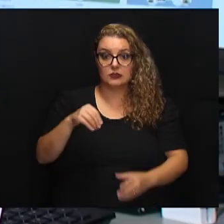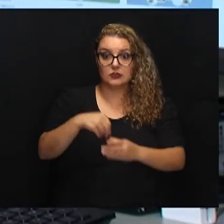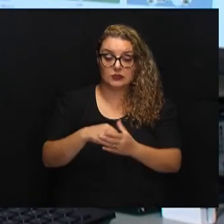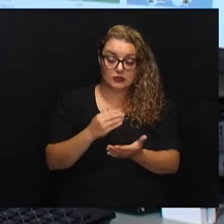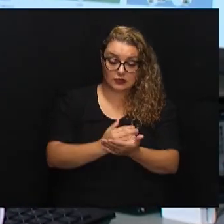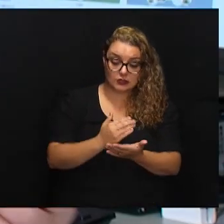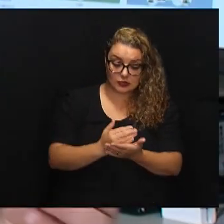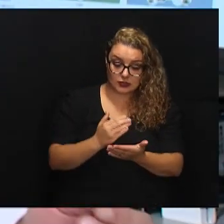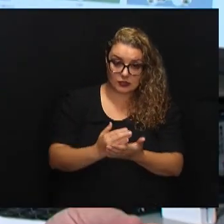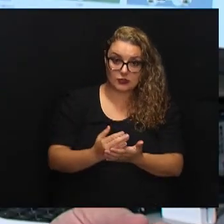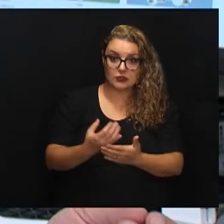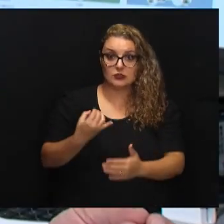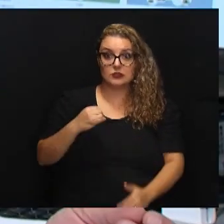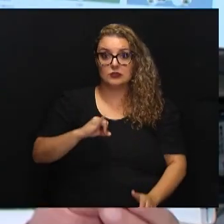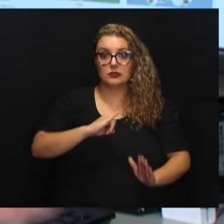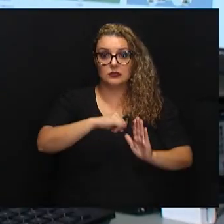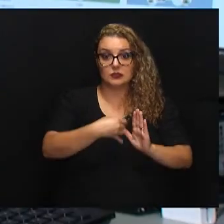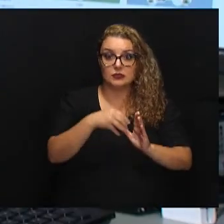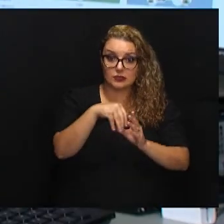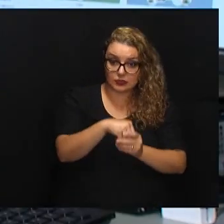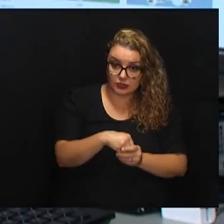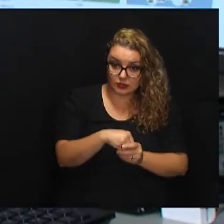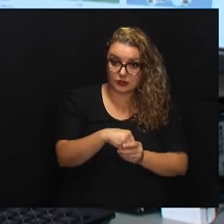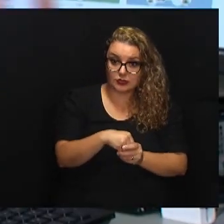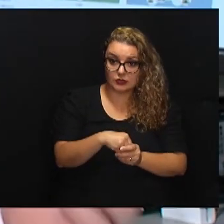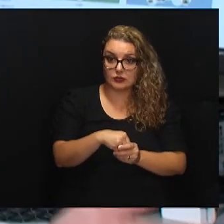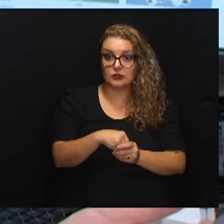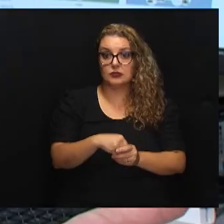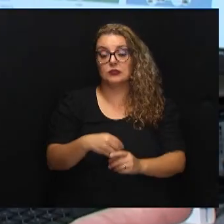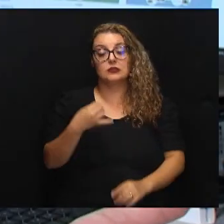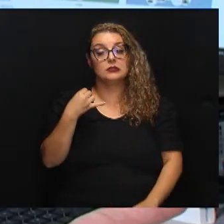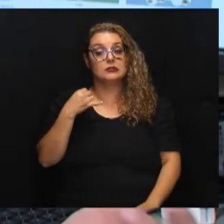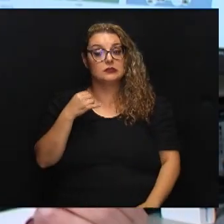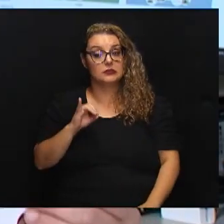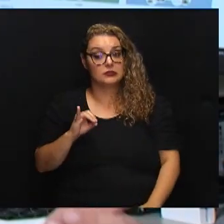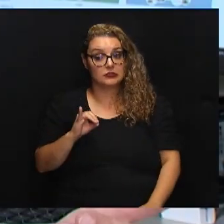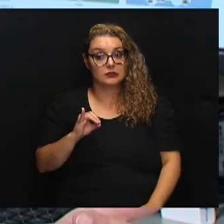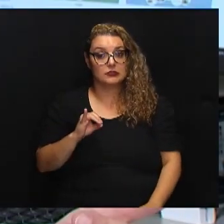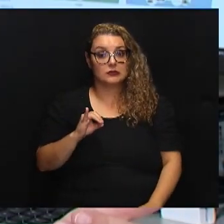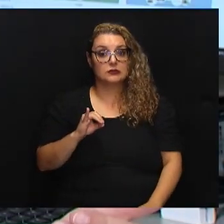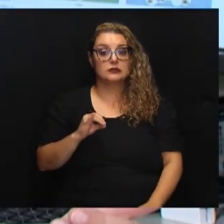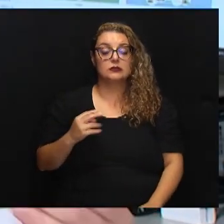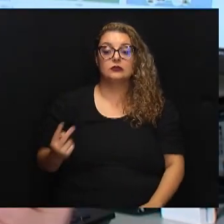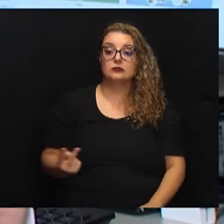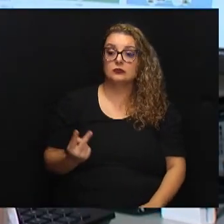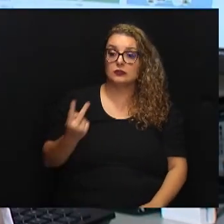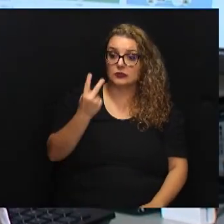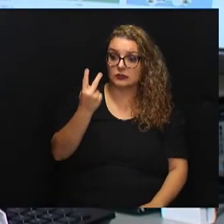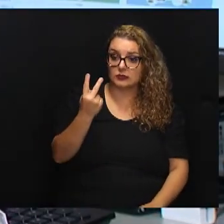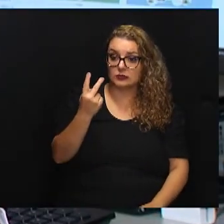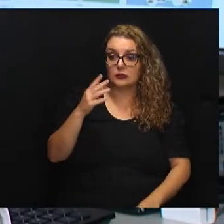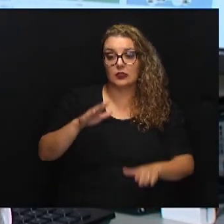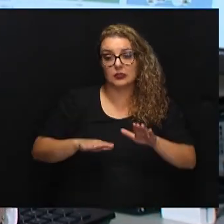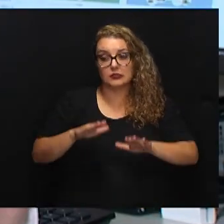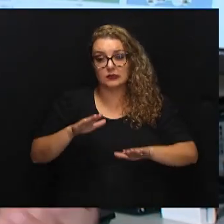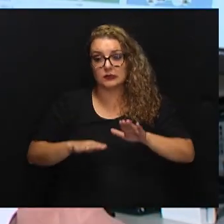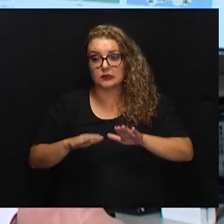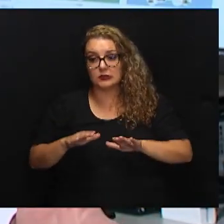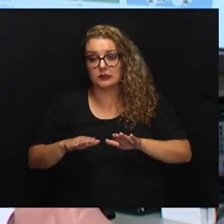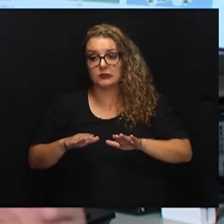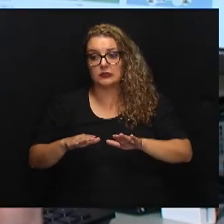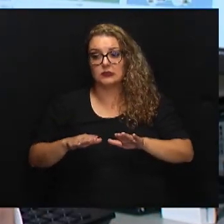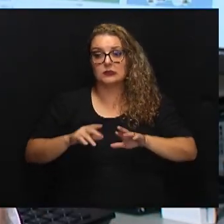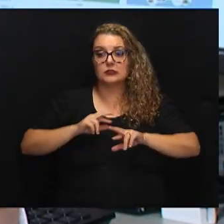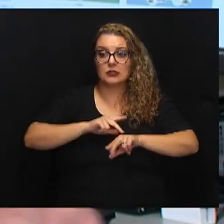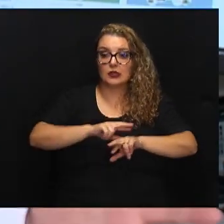parcelamento se tem juros embutido ali, e se o valor ficar, às vezes a família tem